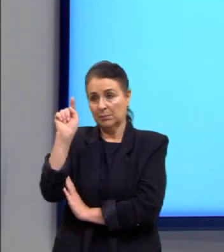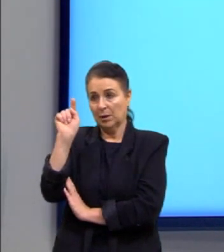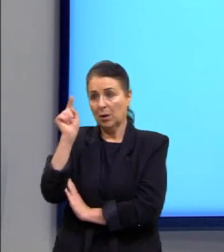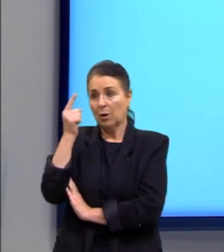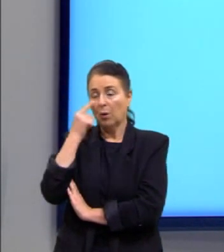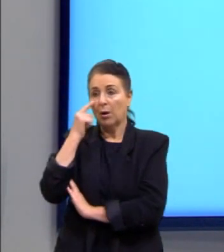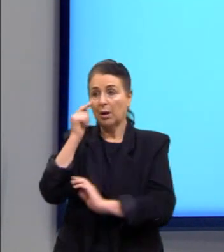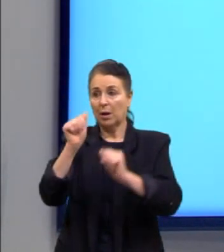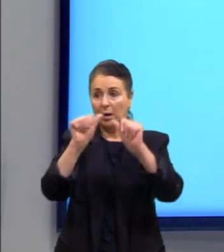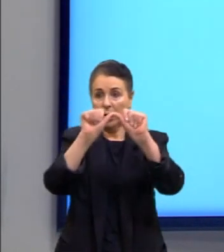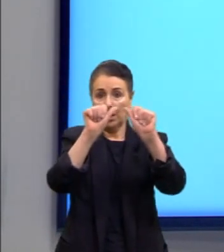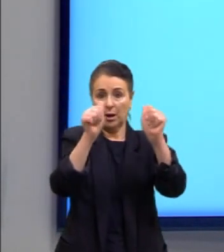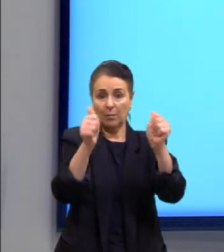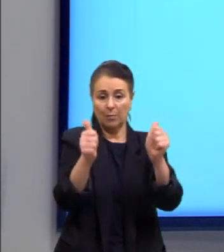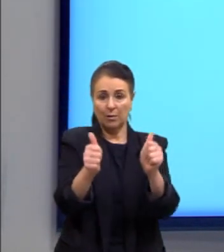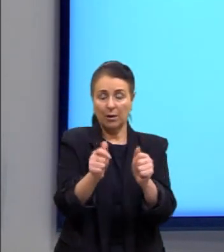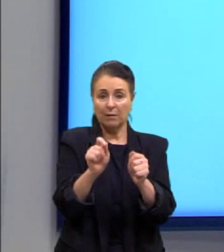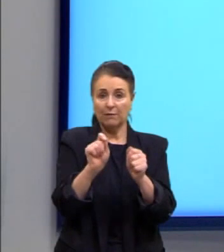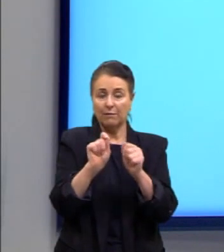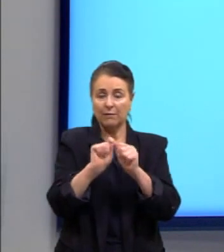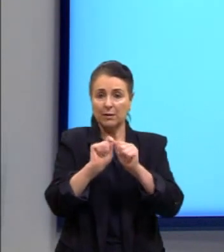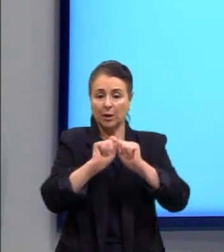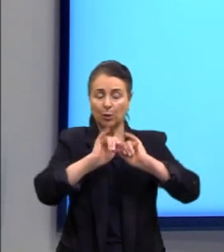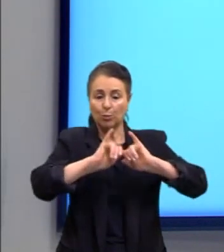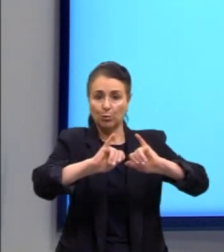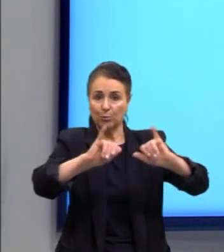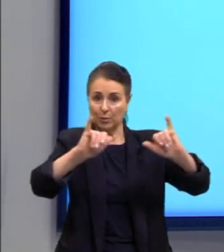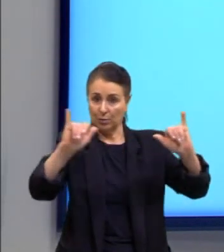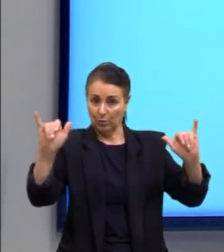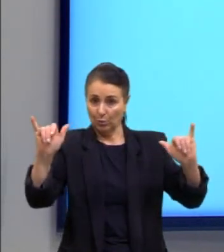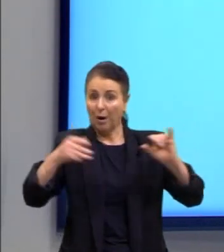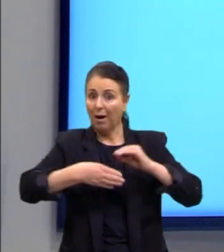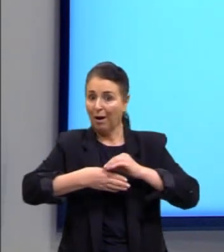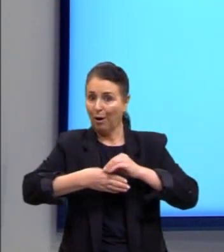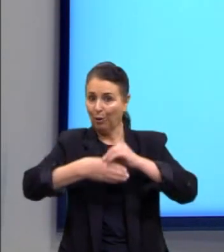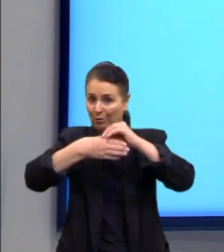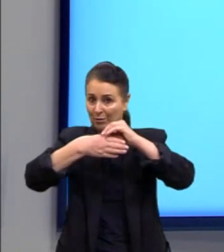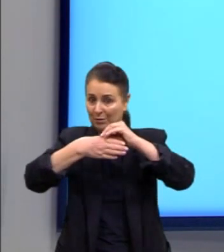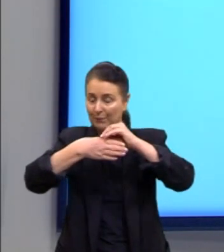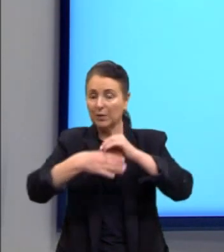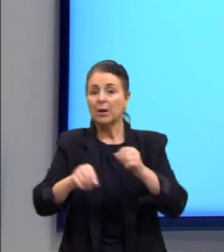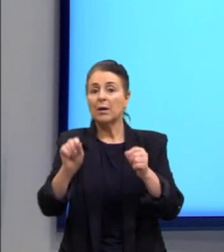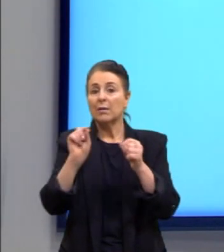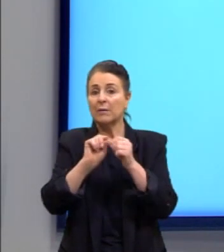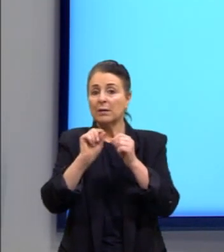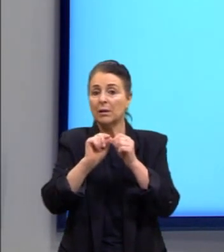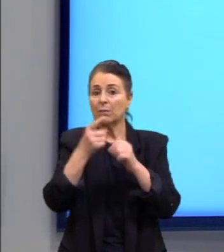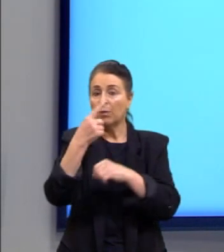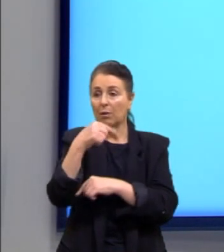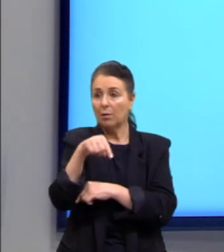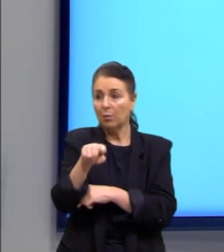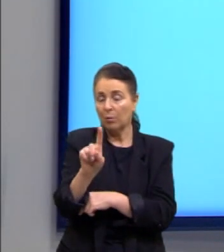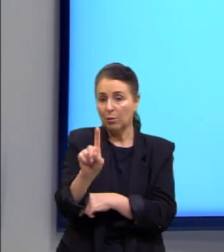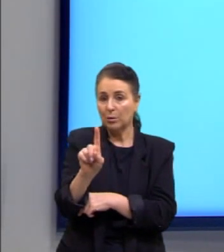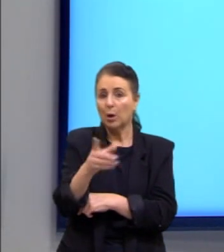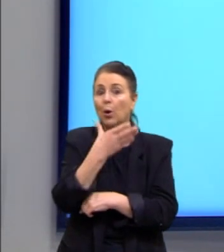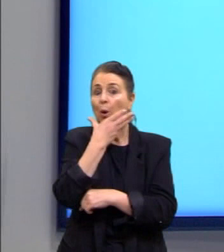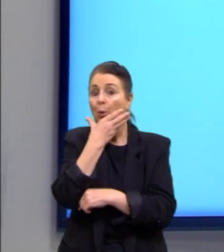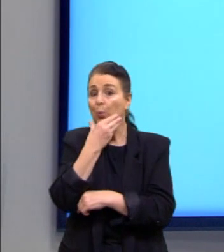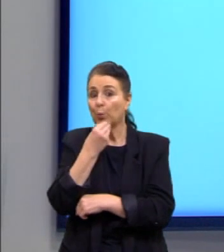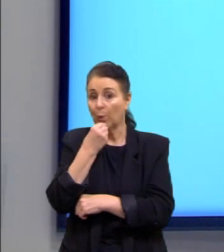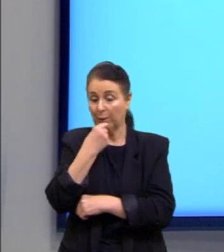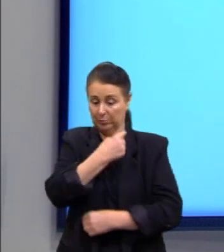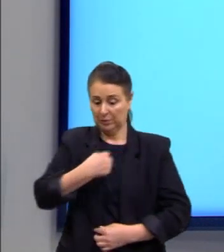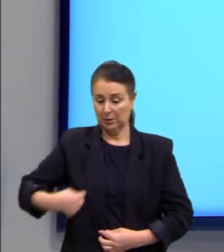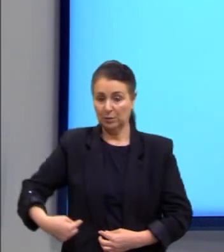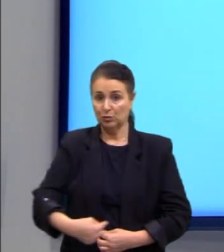tem uma imagem fazendo propaganda né a maldissetung e aqui a gente tem uma outra que é um homem chinês com